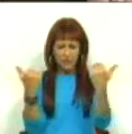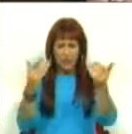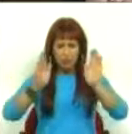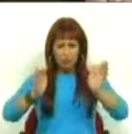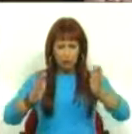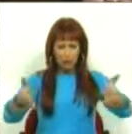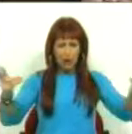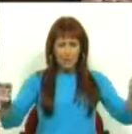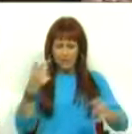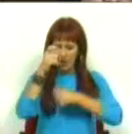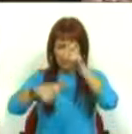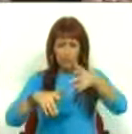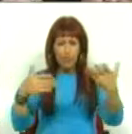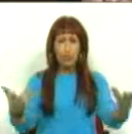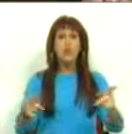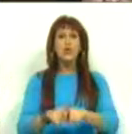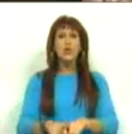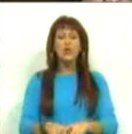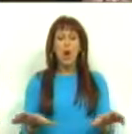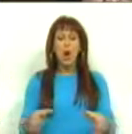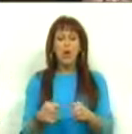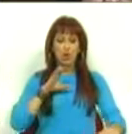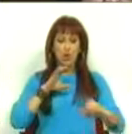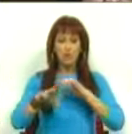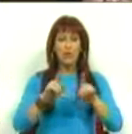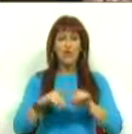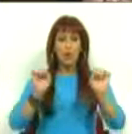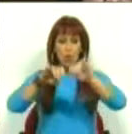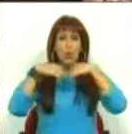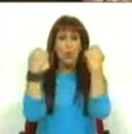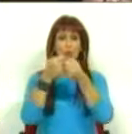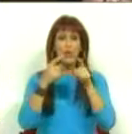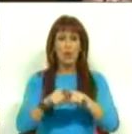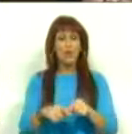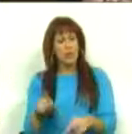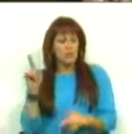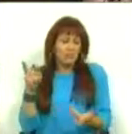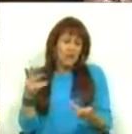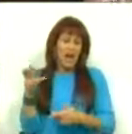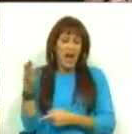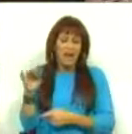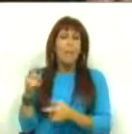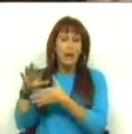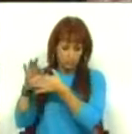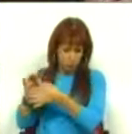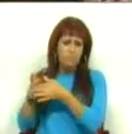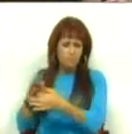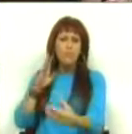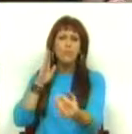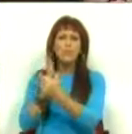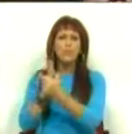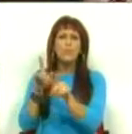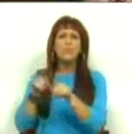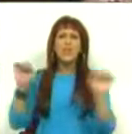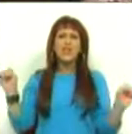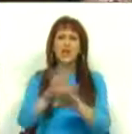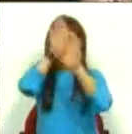já está a chegar às populações. Os órgãos de comunicação social, maiormente a RTP, estão a colaborar neste processo